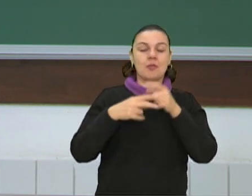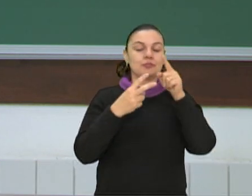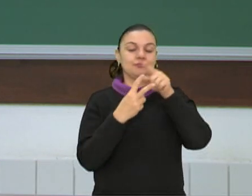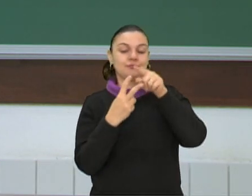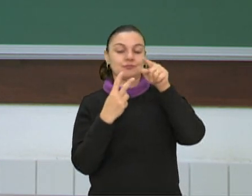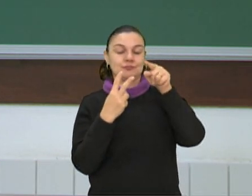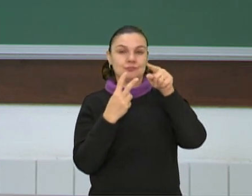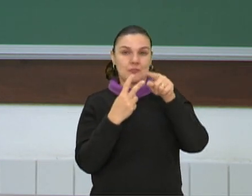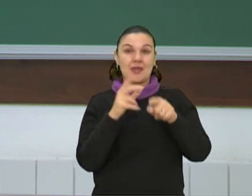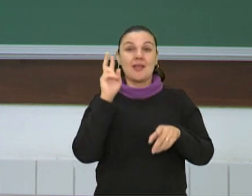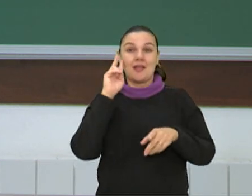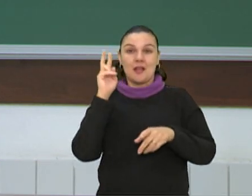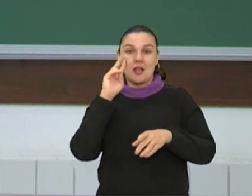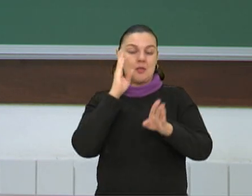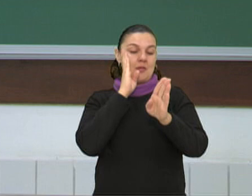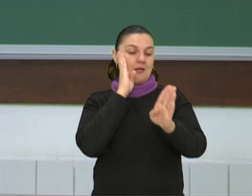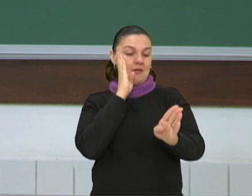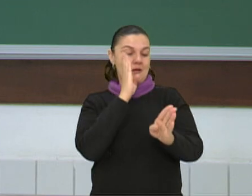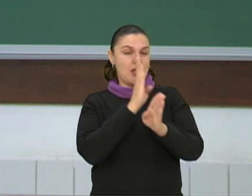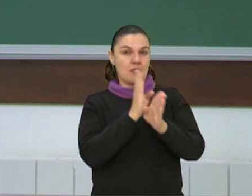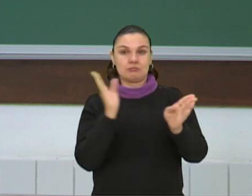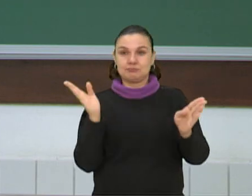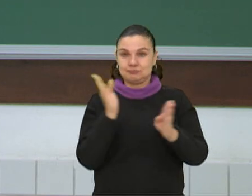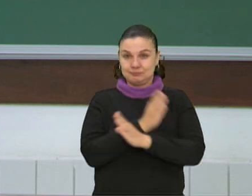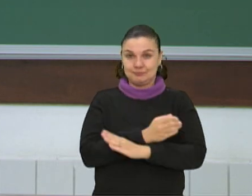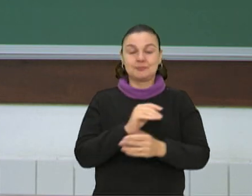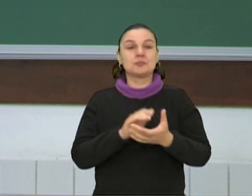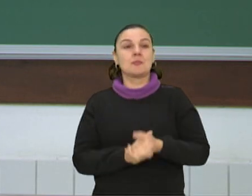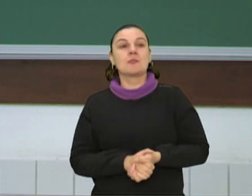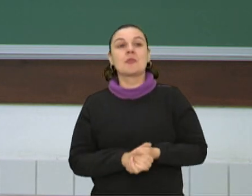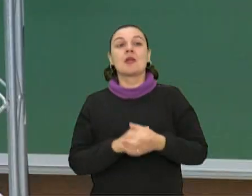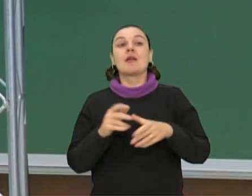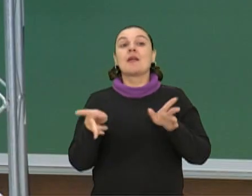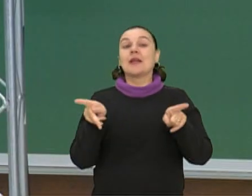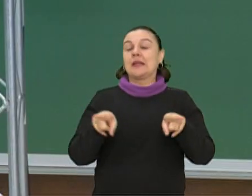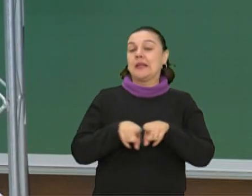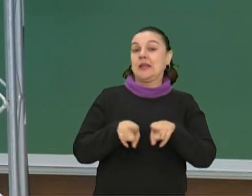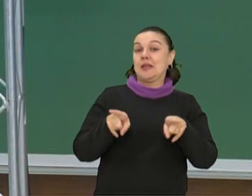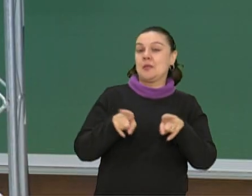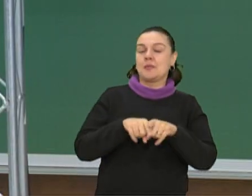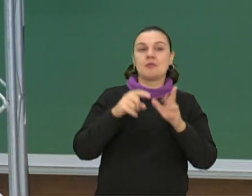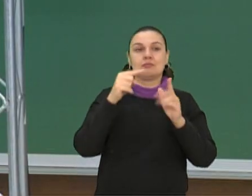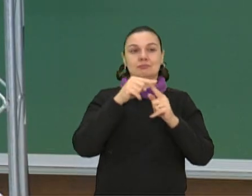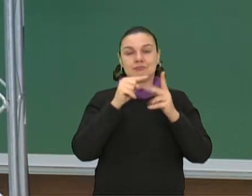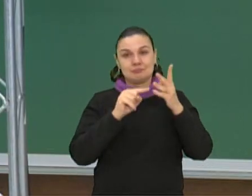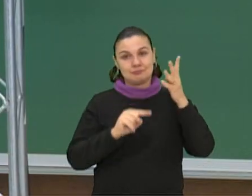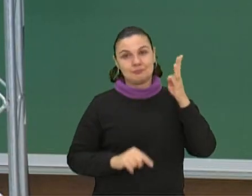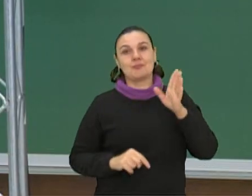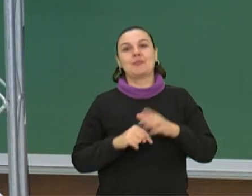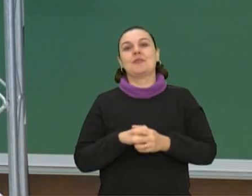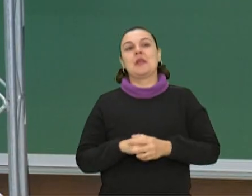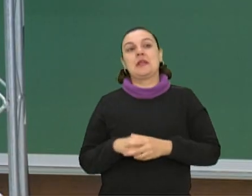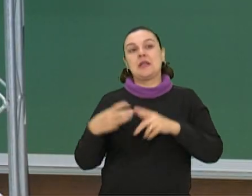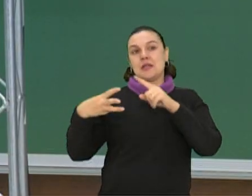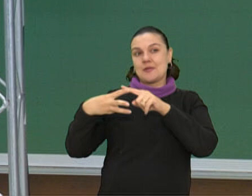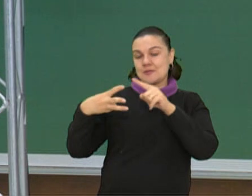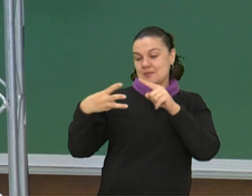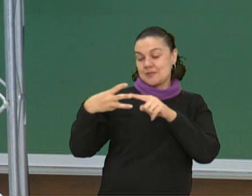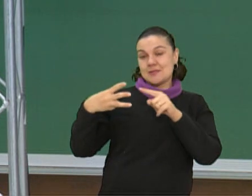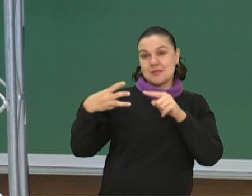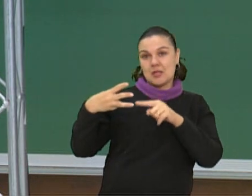verbos, regulares e irregulares. Retomando os modos verbais, nós temos os 3